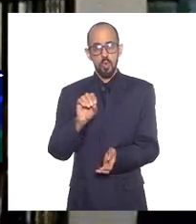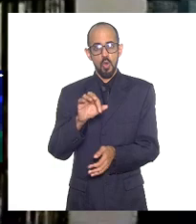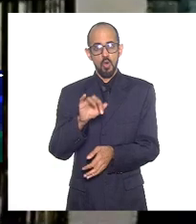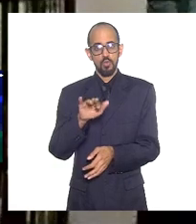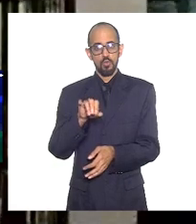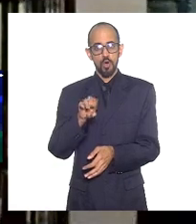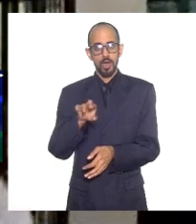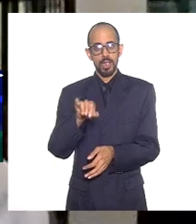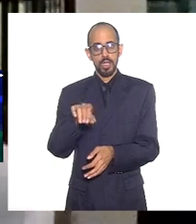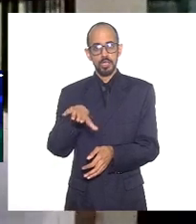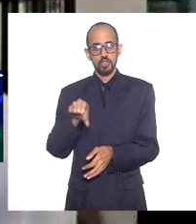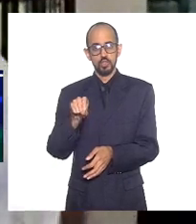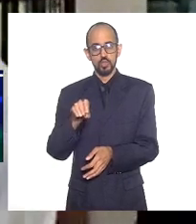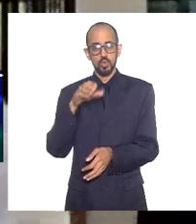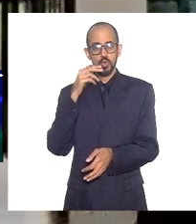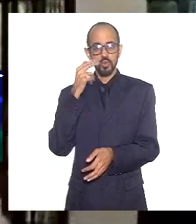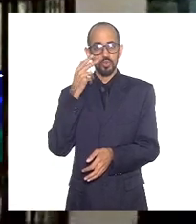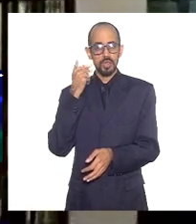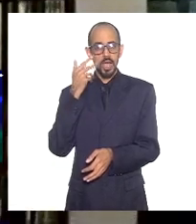Genocídio total. Eles